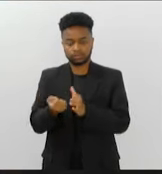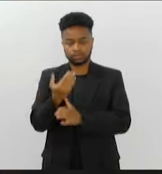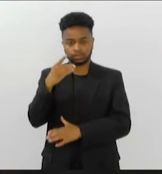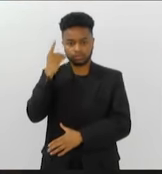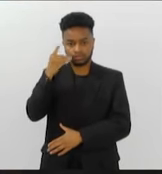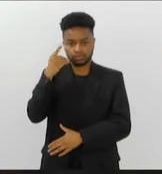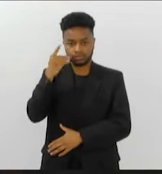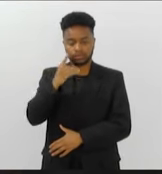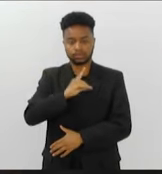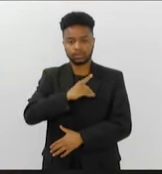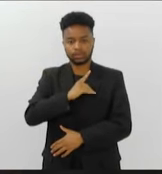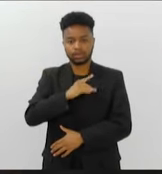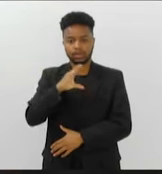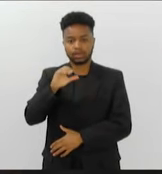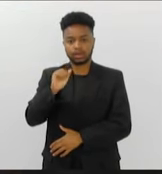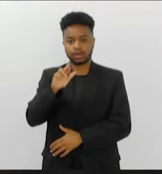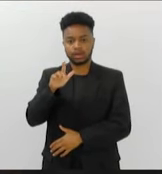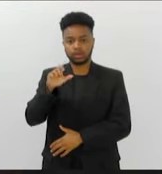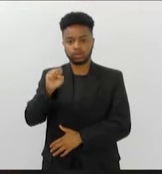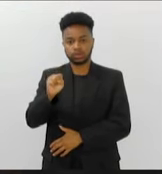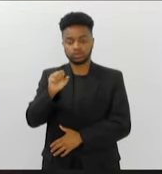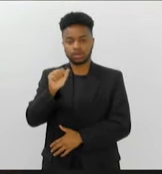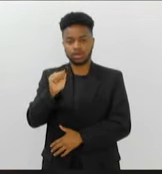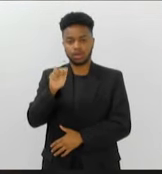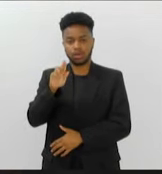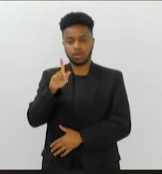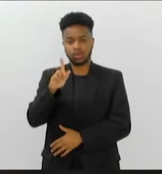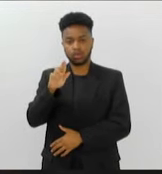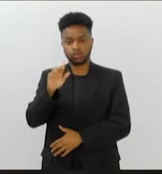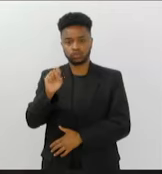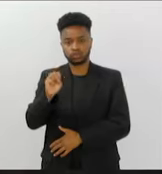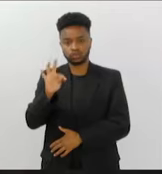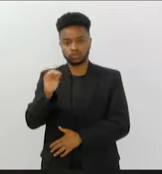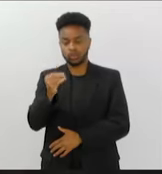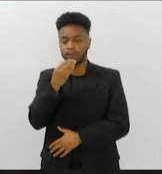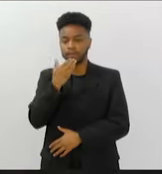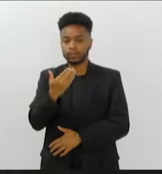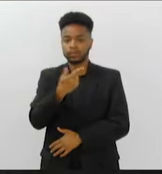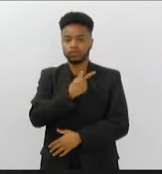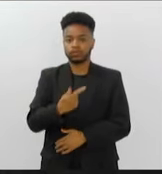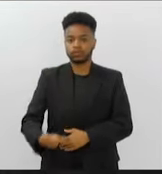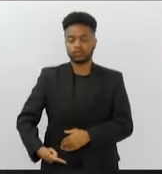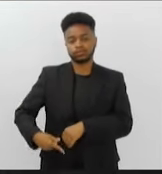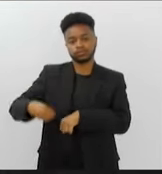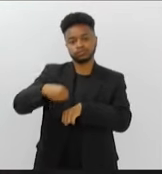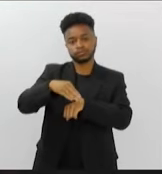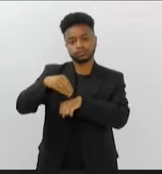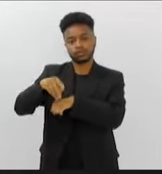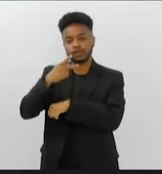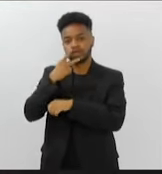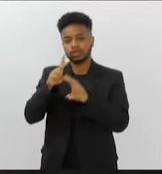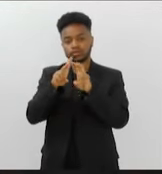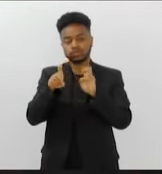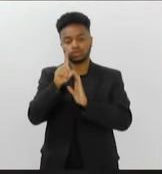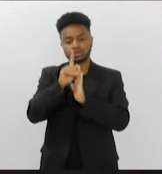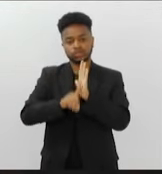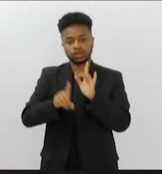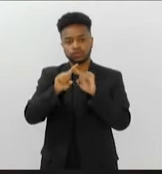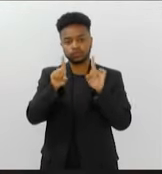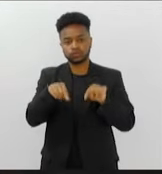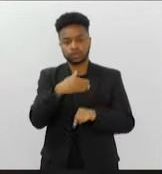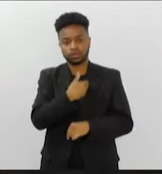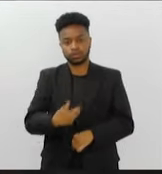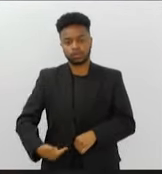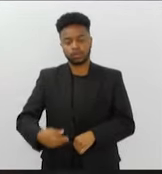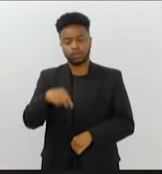deputado delegado Carlos Augusto, que solicita ao excelentíssimo senhor governador o envio de mensagem dispondo sobre os direitos dos servidores do